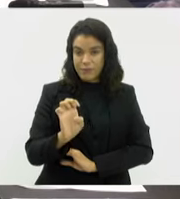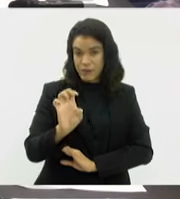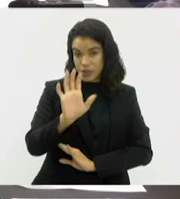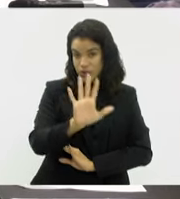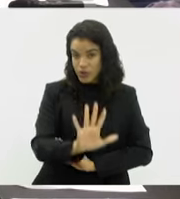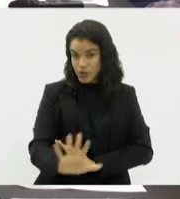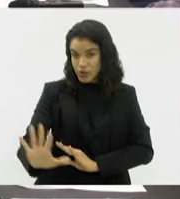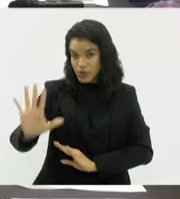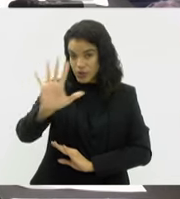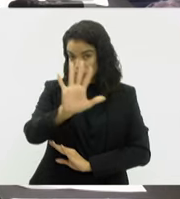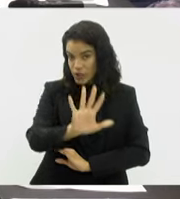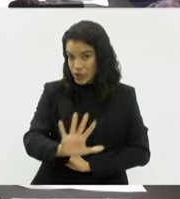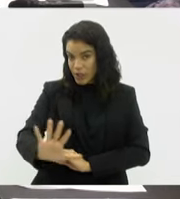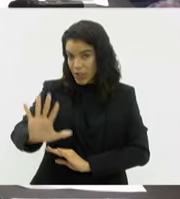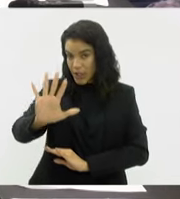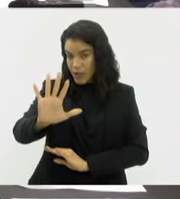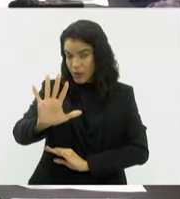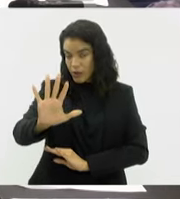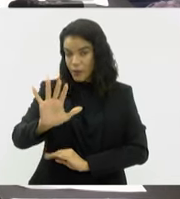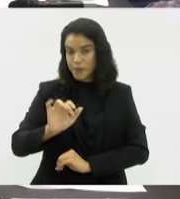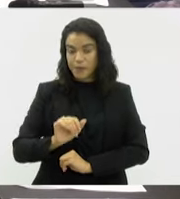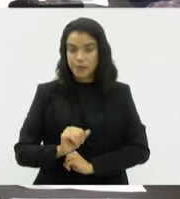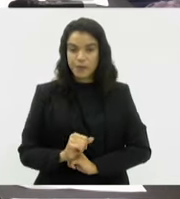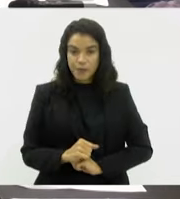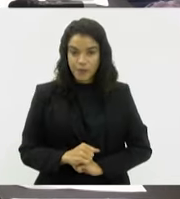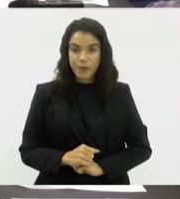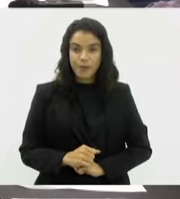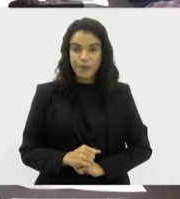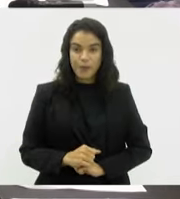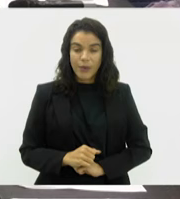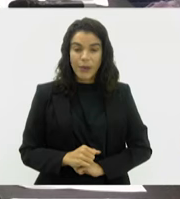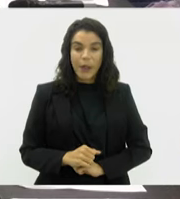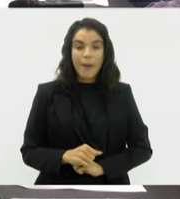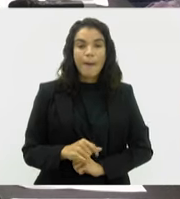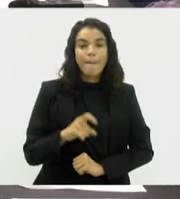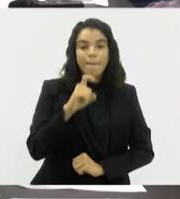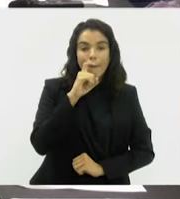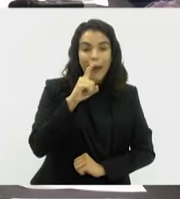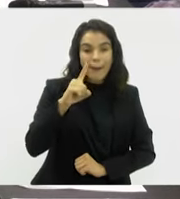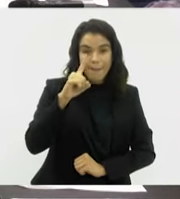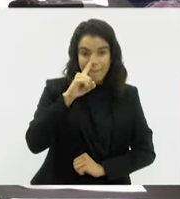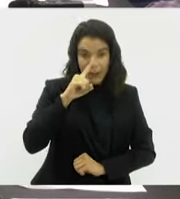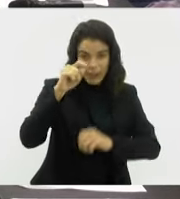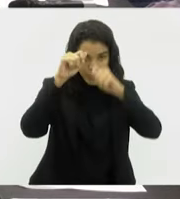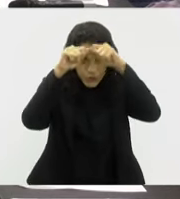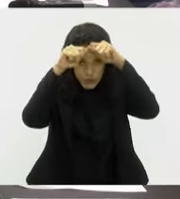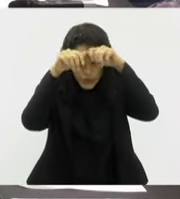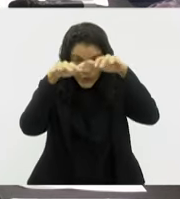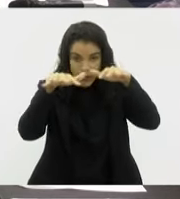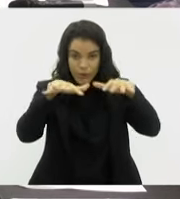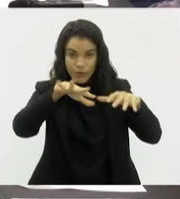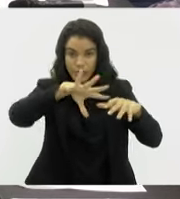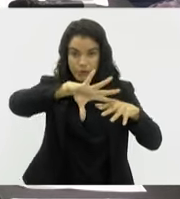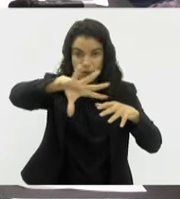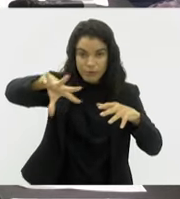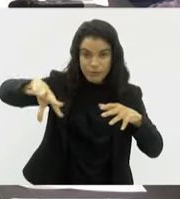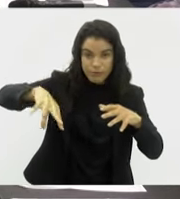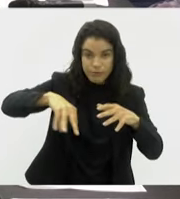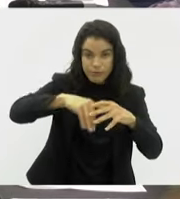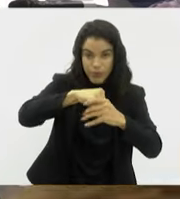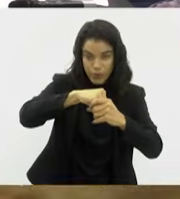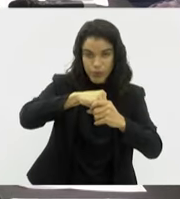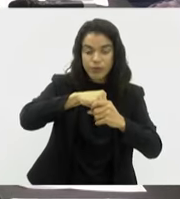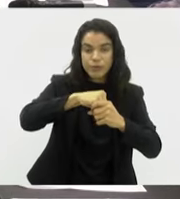genérico. Os pais de autistas. Está tudo incluído